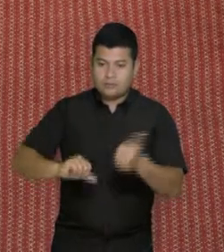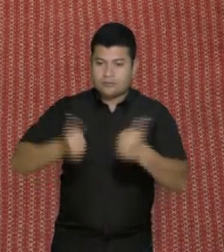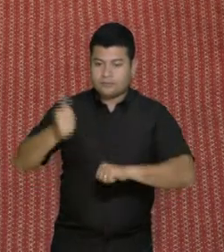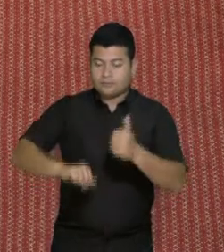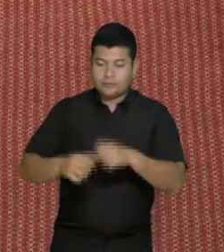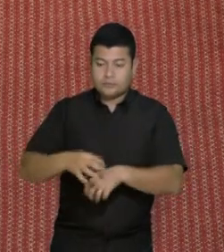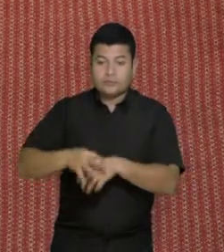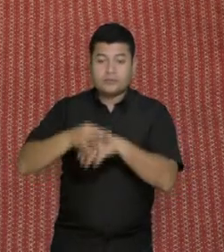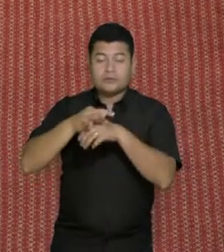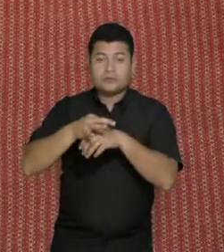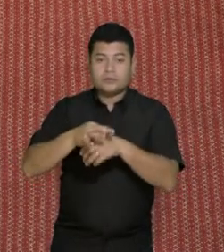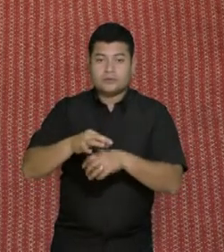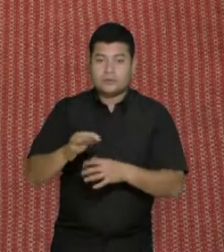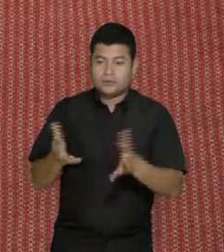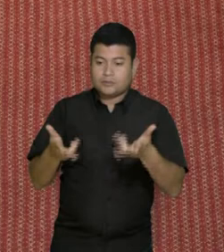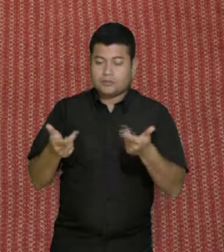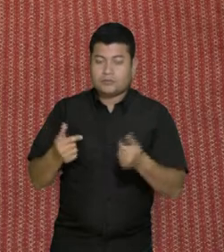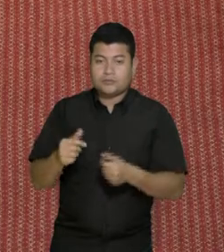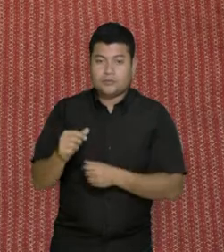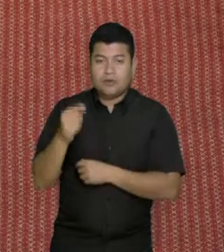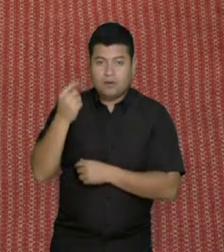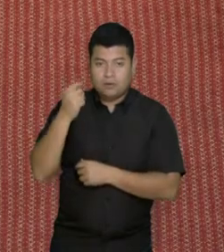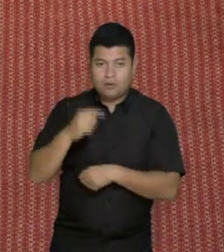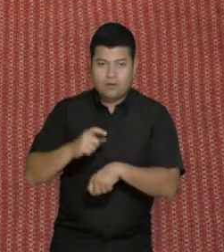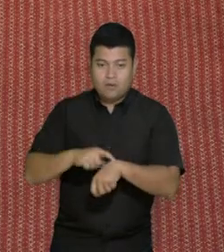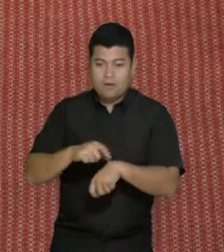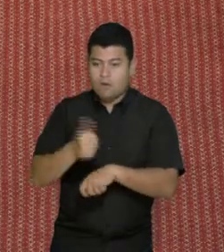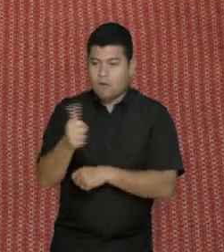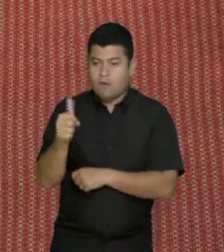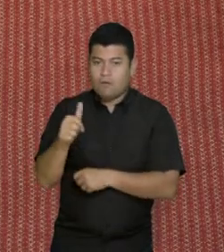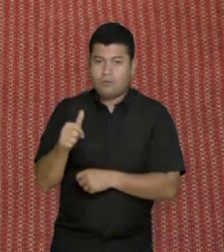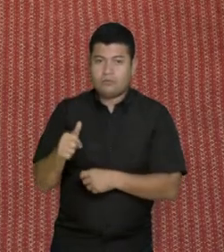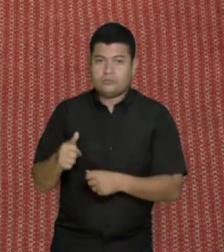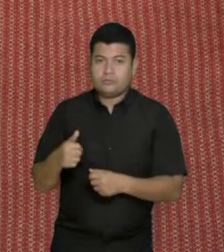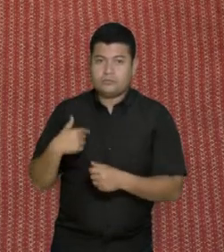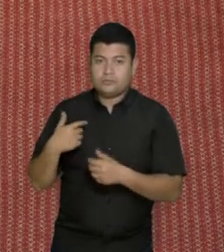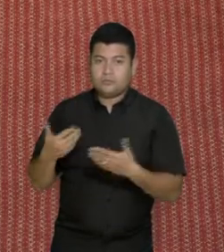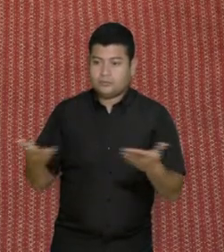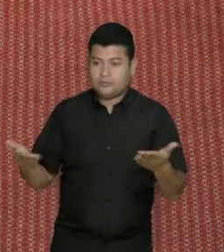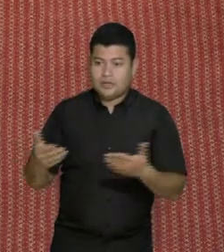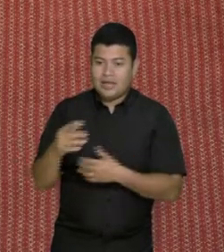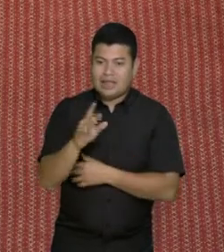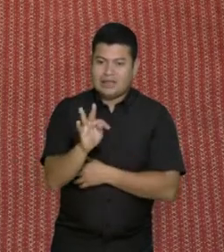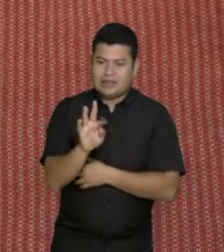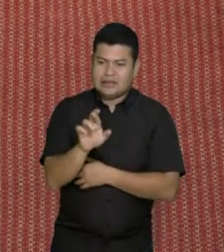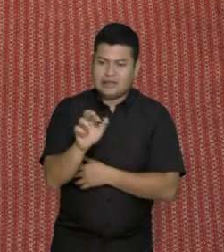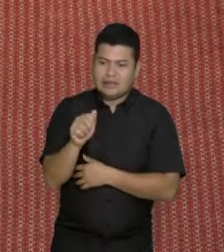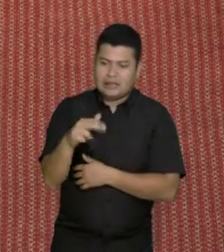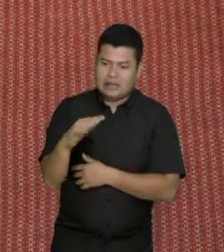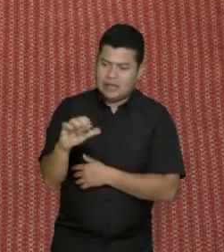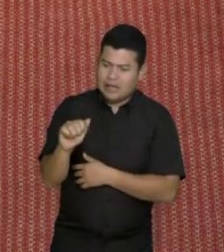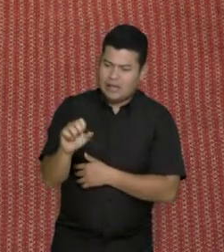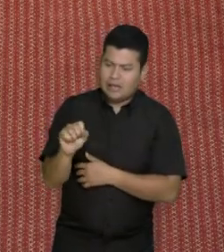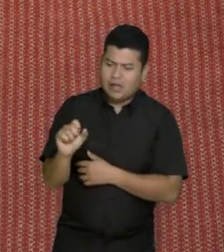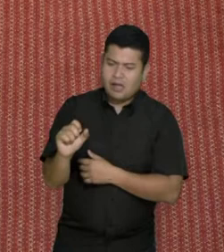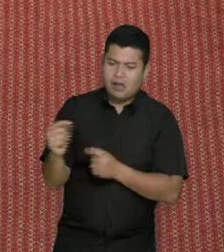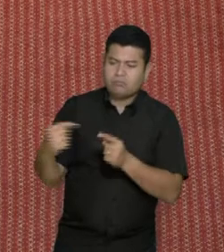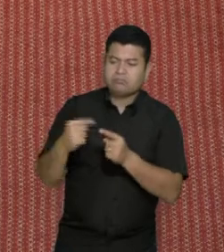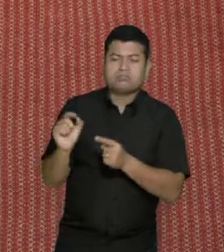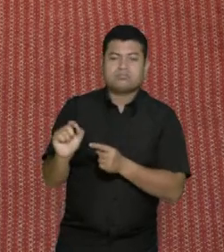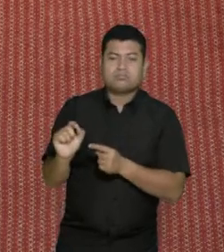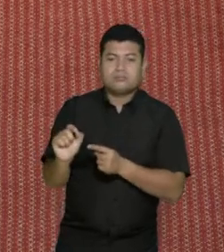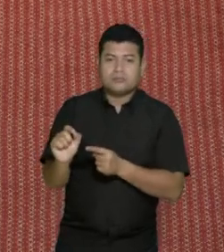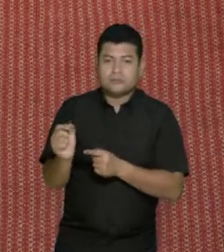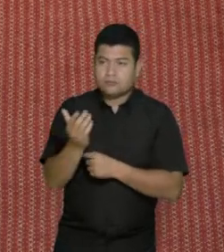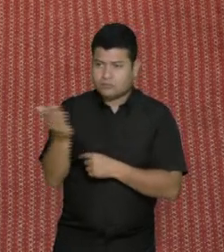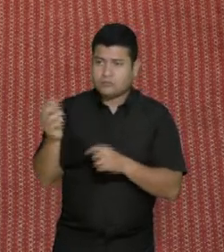né? Às 11 horas, trancas e corridas. Depois vai ter que me explicar o que são trancas. Tá? Aí eu vou deixar a cargo de vocês